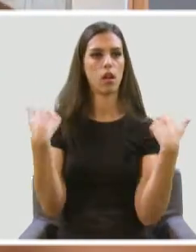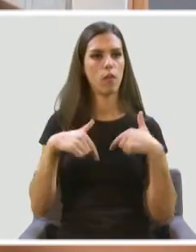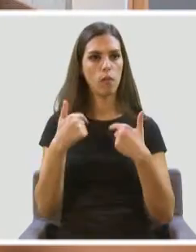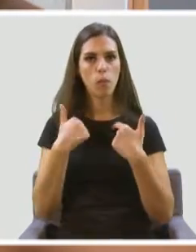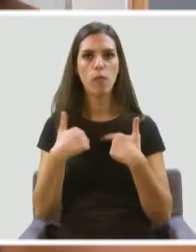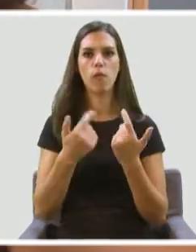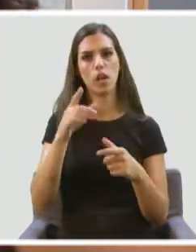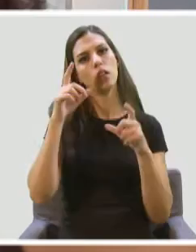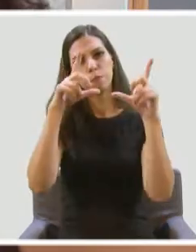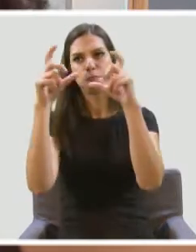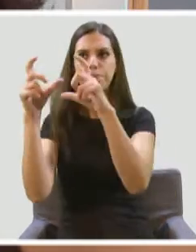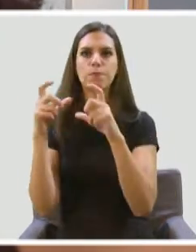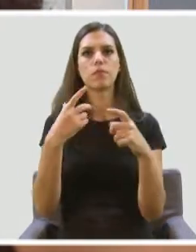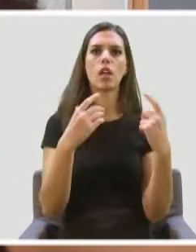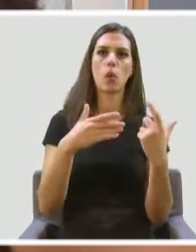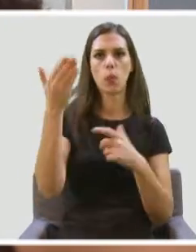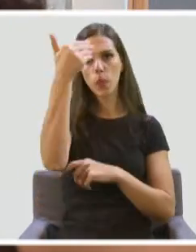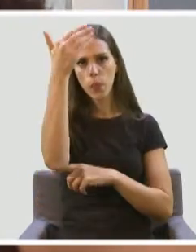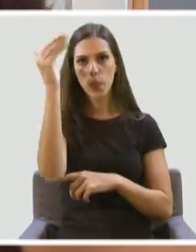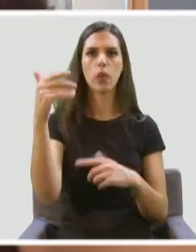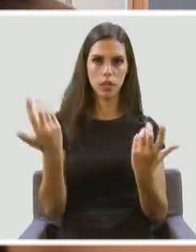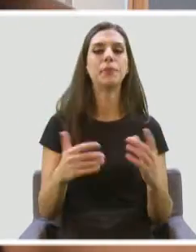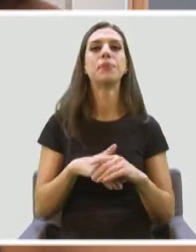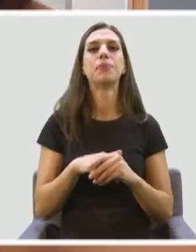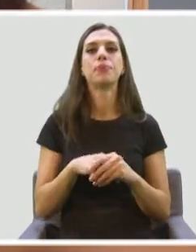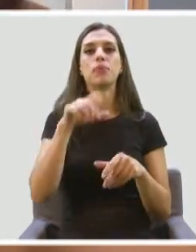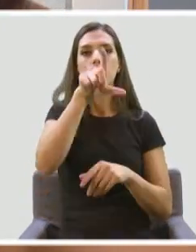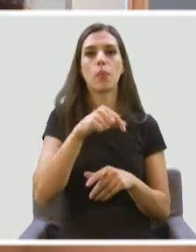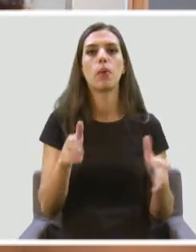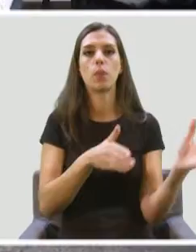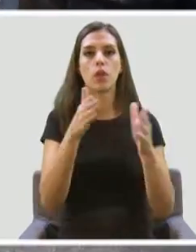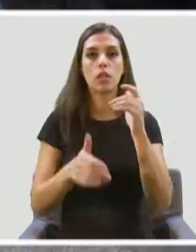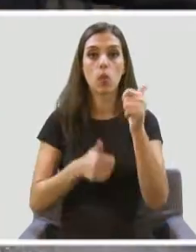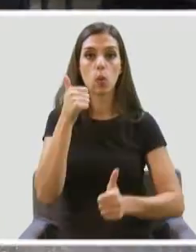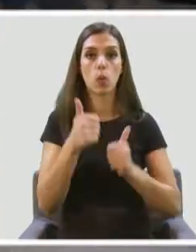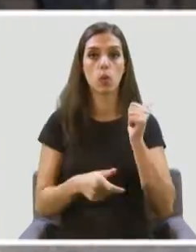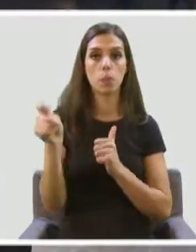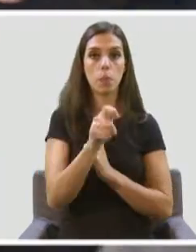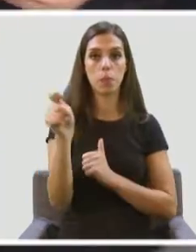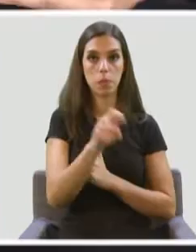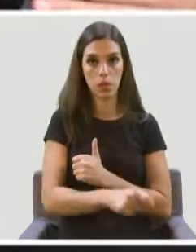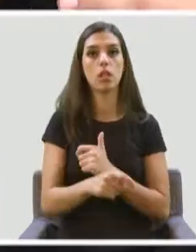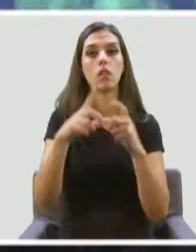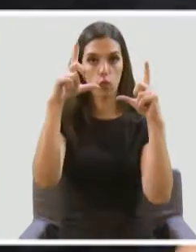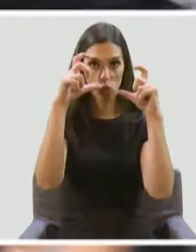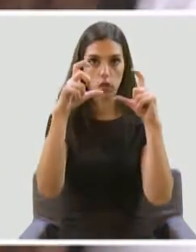a fotografia num ambiente mais confortável e descontraído. Temos